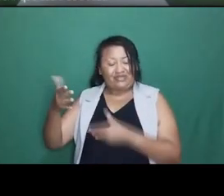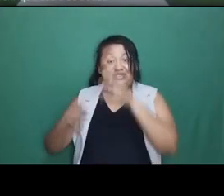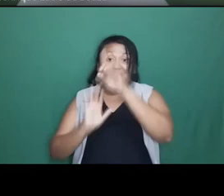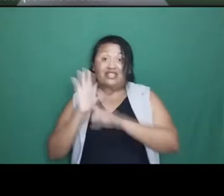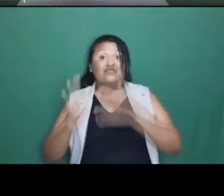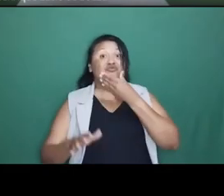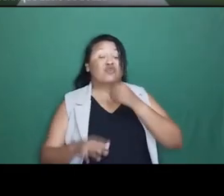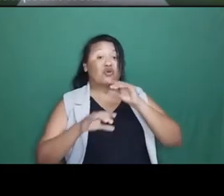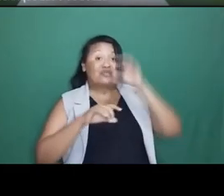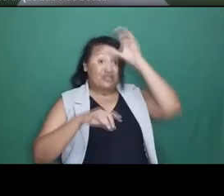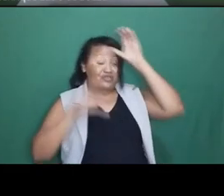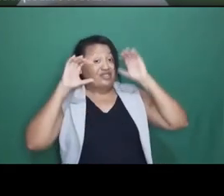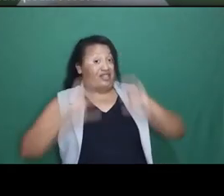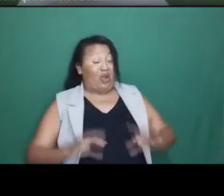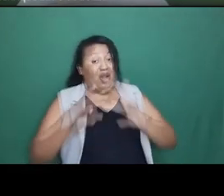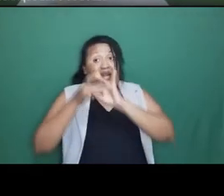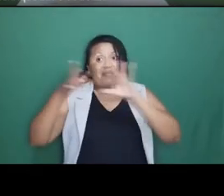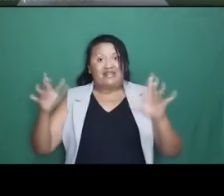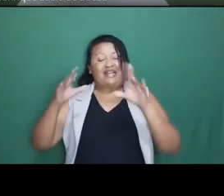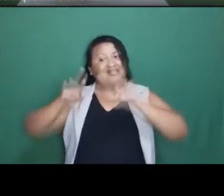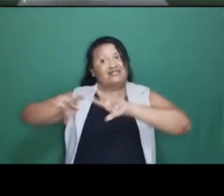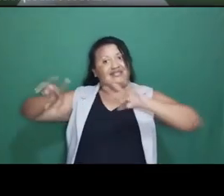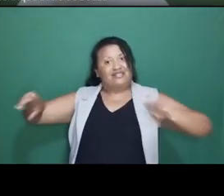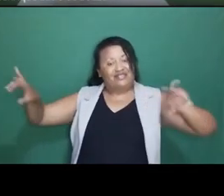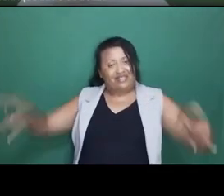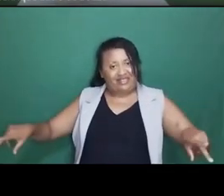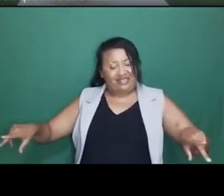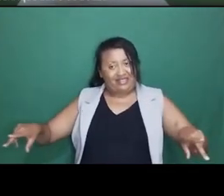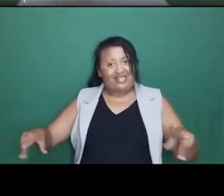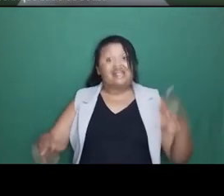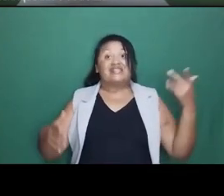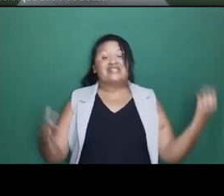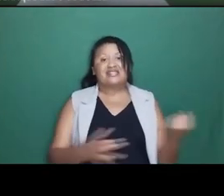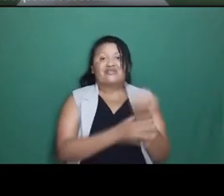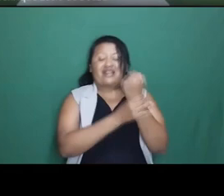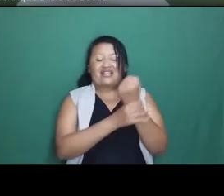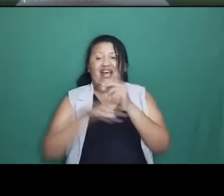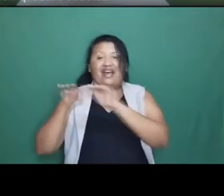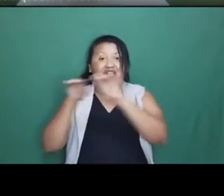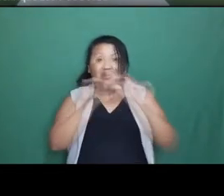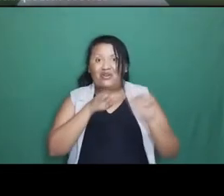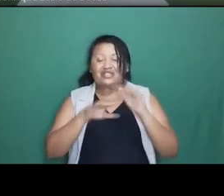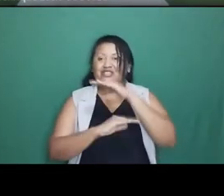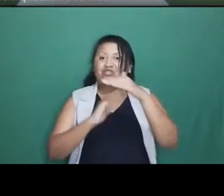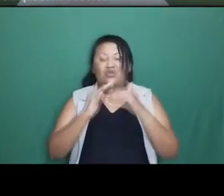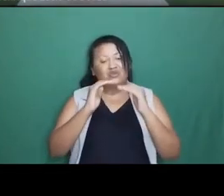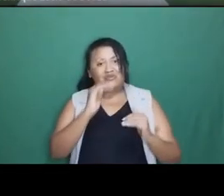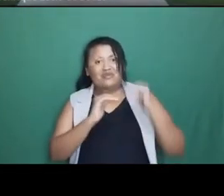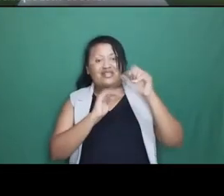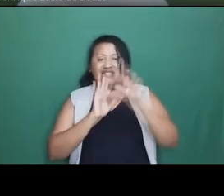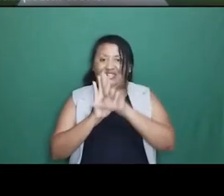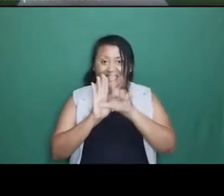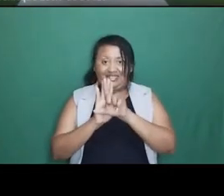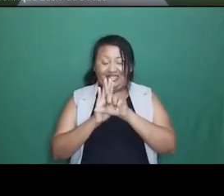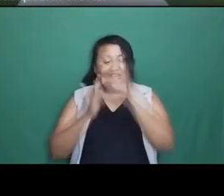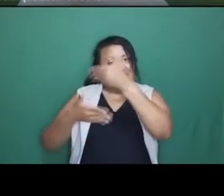liberdades individuais estabelecia a igualdade de todos perante a lei sobre a Declaração